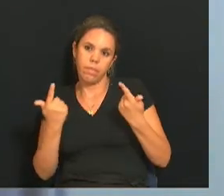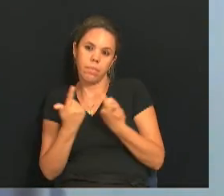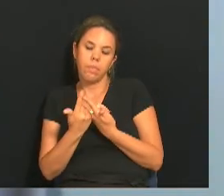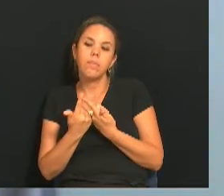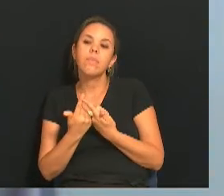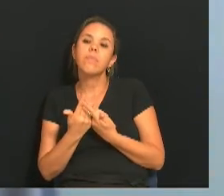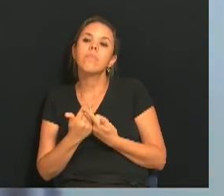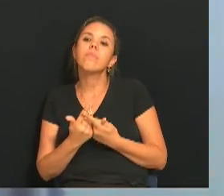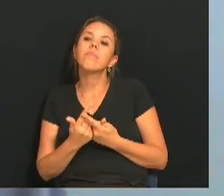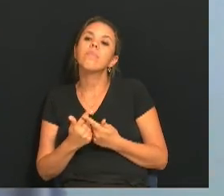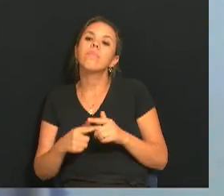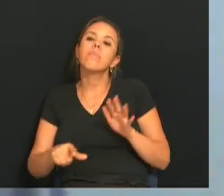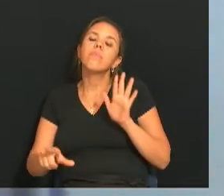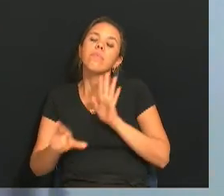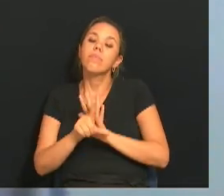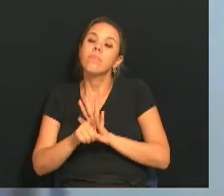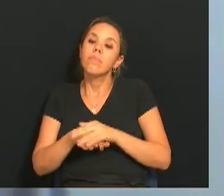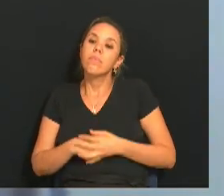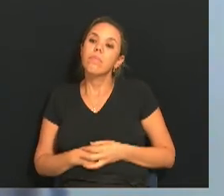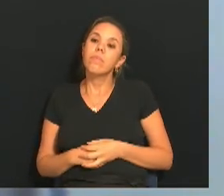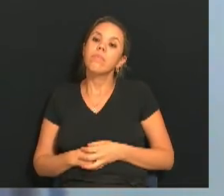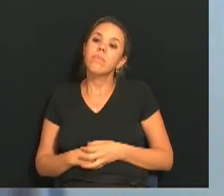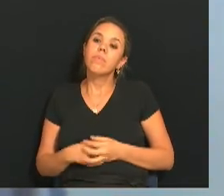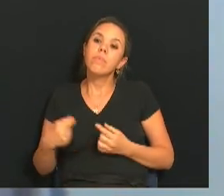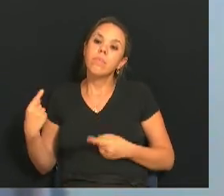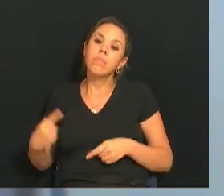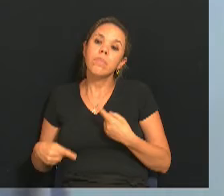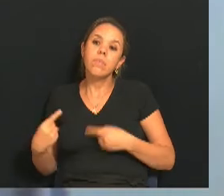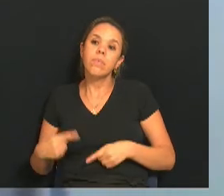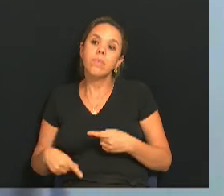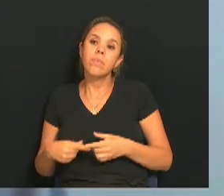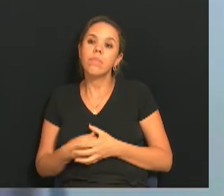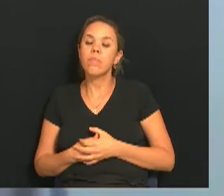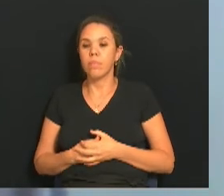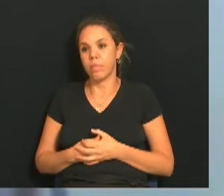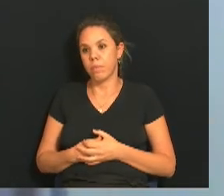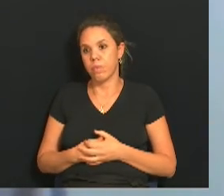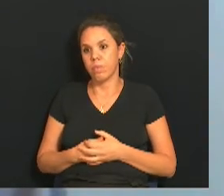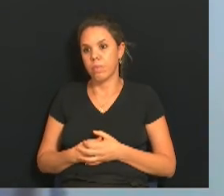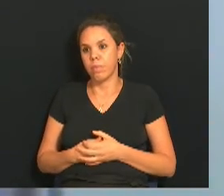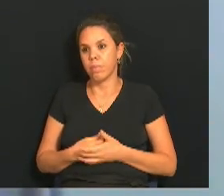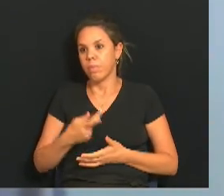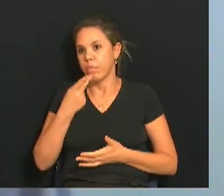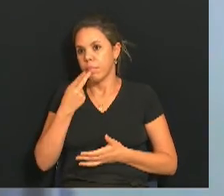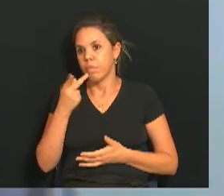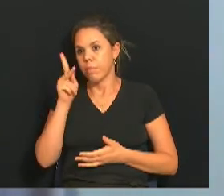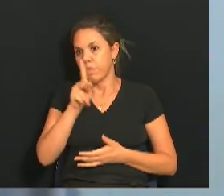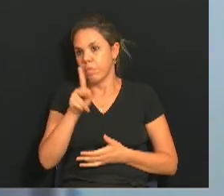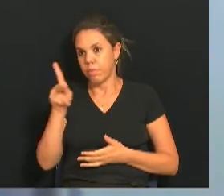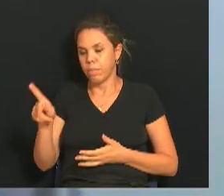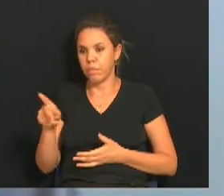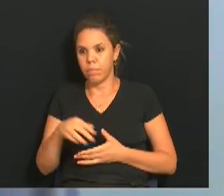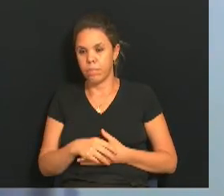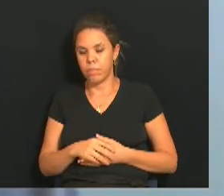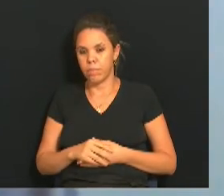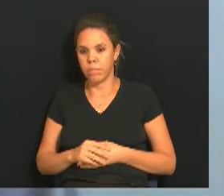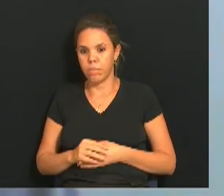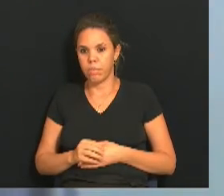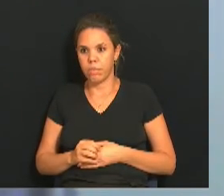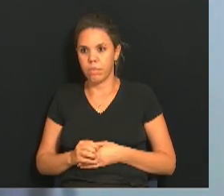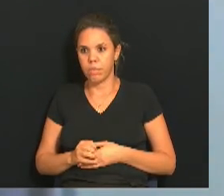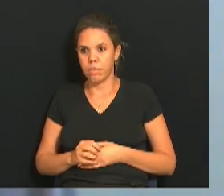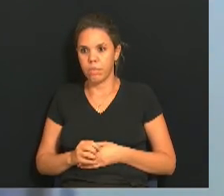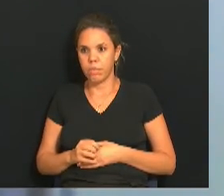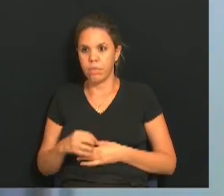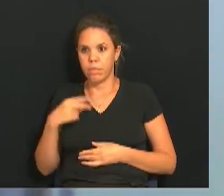uma lei, uma política, concordo mesmo com a fala do professor Pedro. Vereador Gustavo,